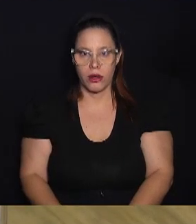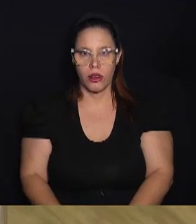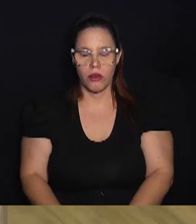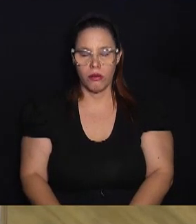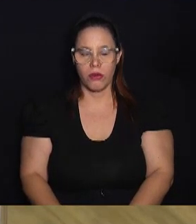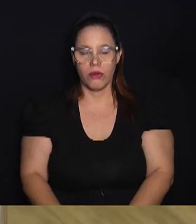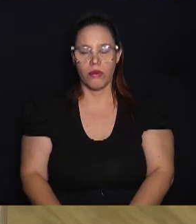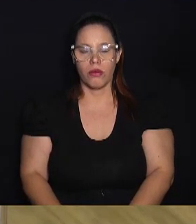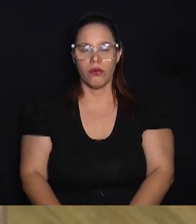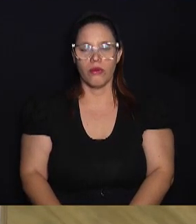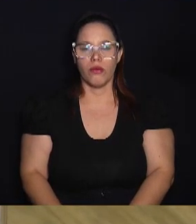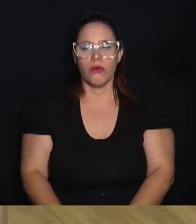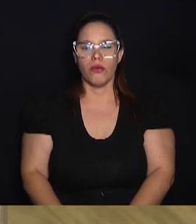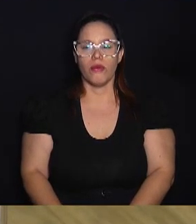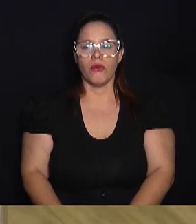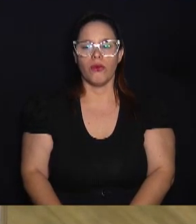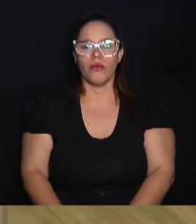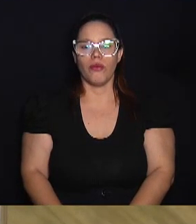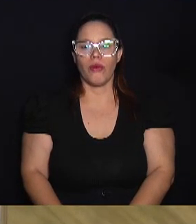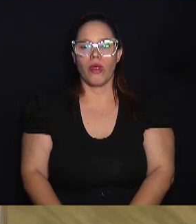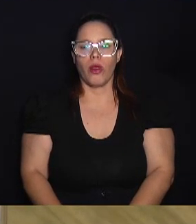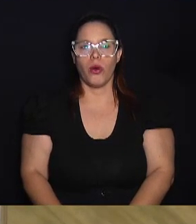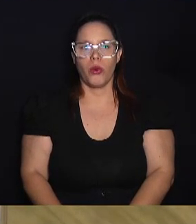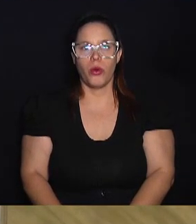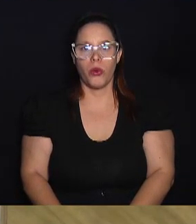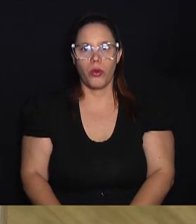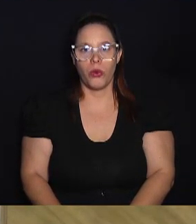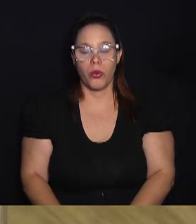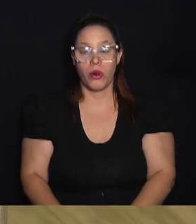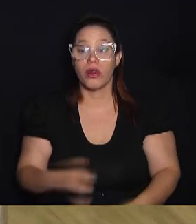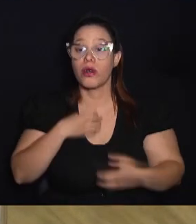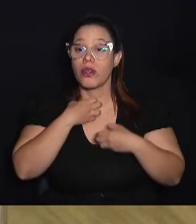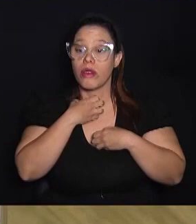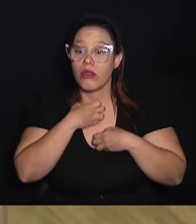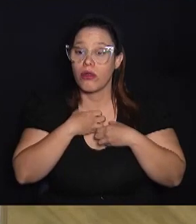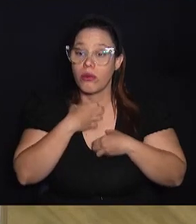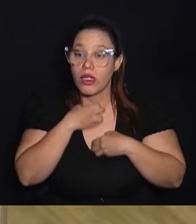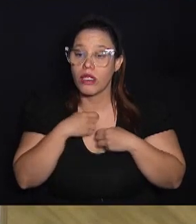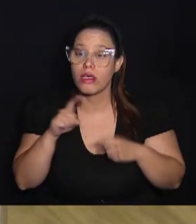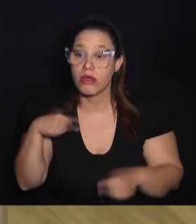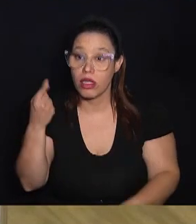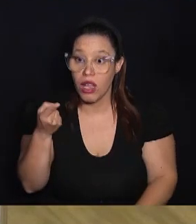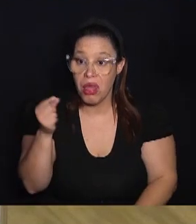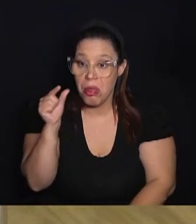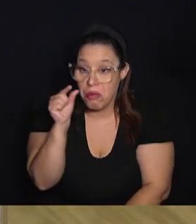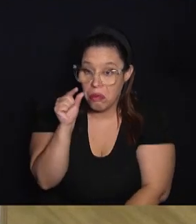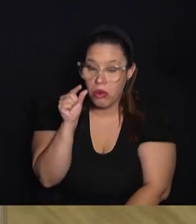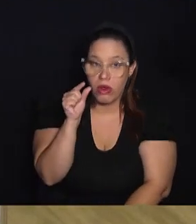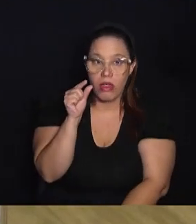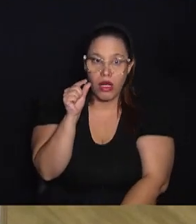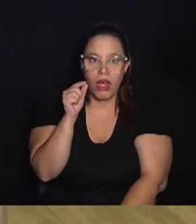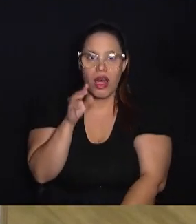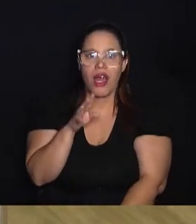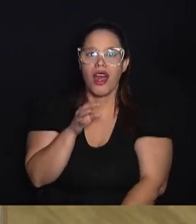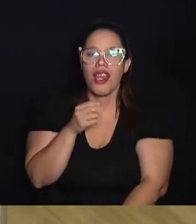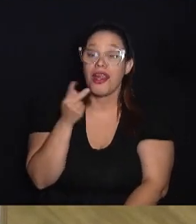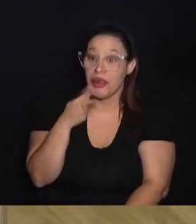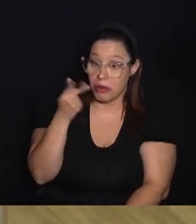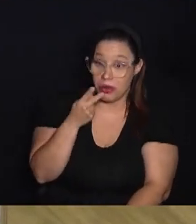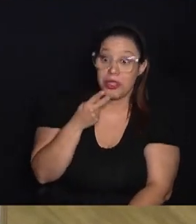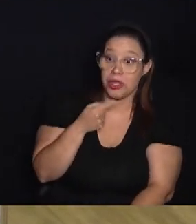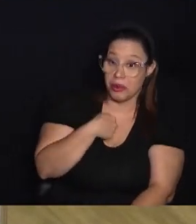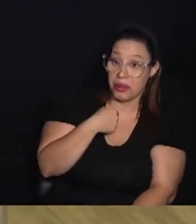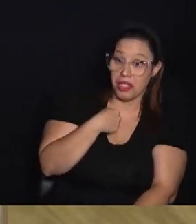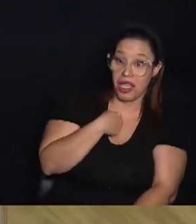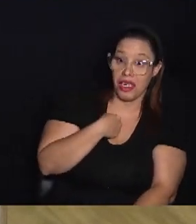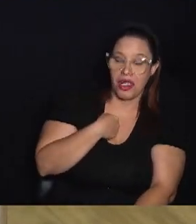vezes muito bem e vê como você se sente depois desses pouquíssimas respirações contar tá eu